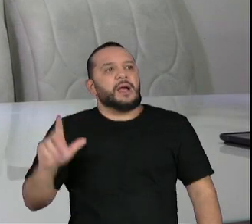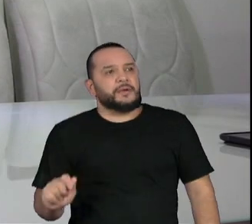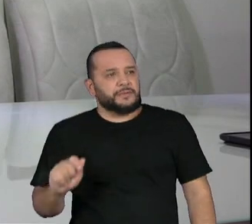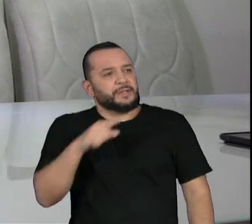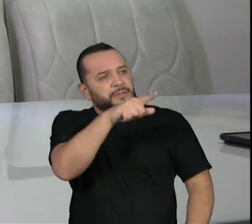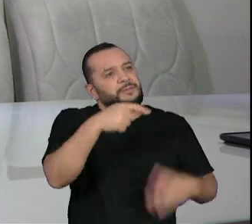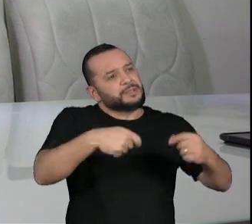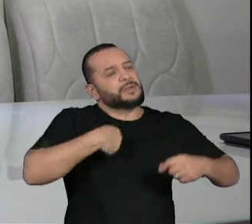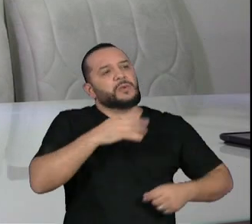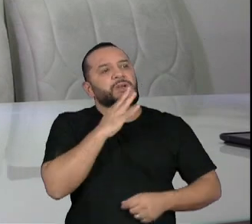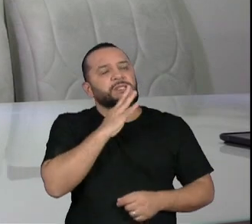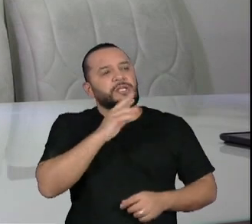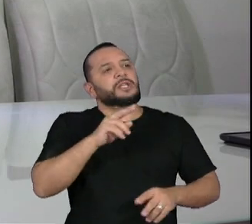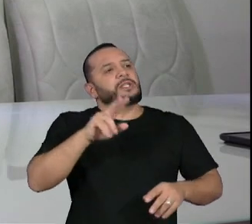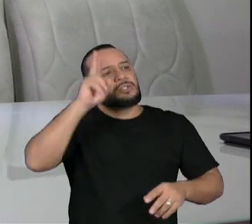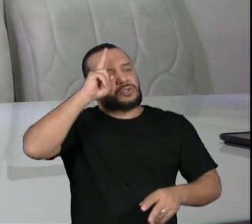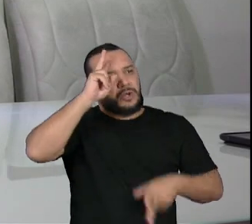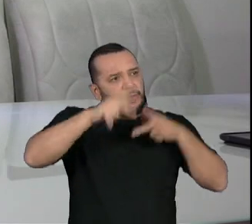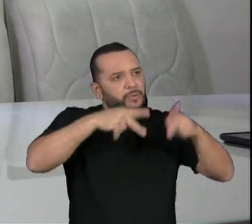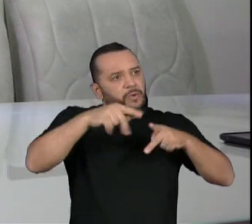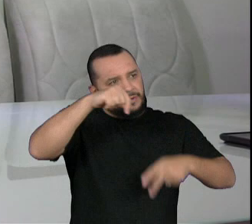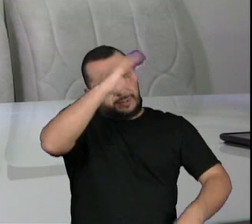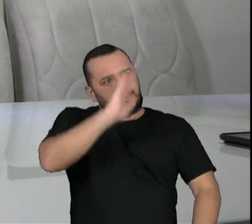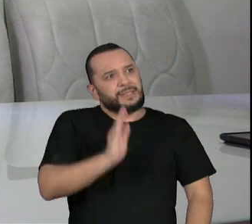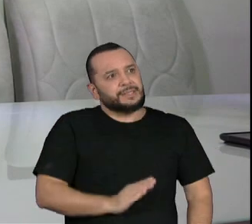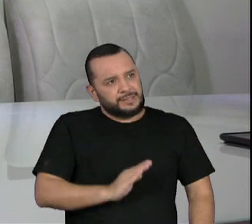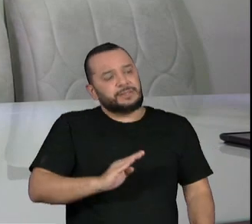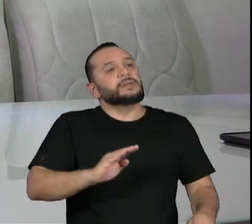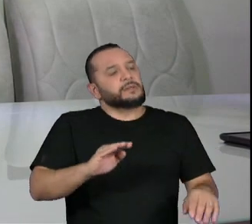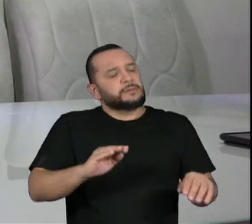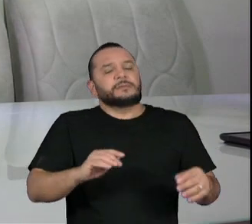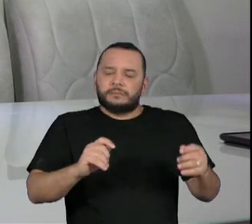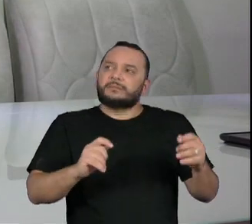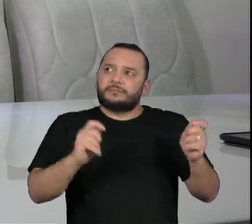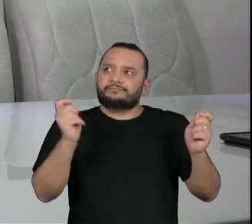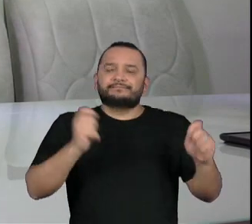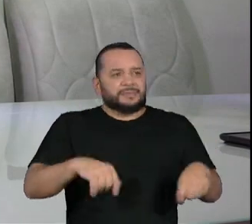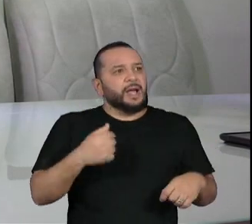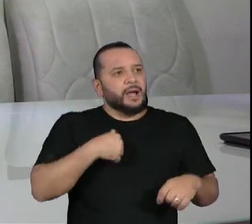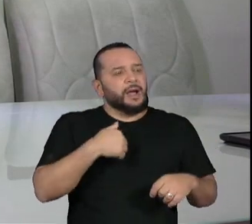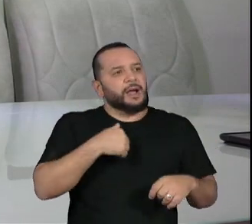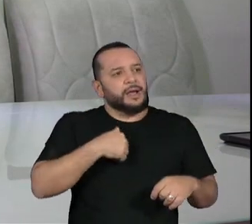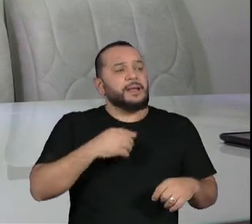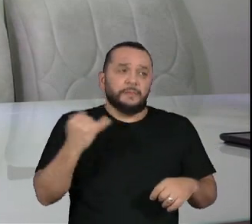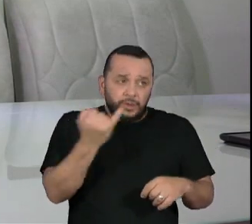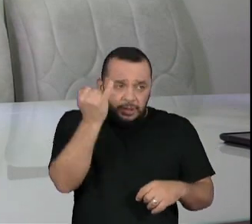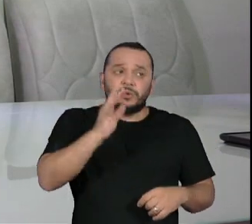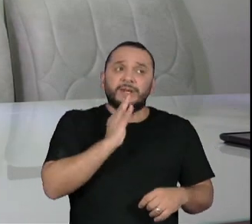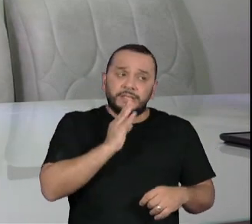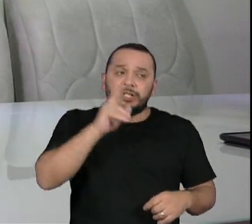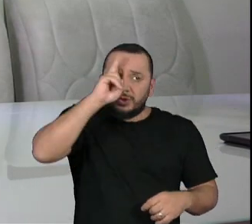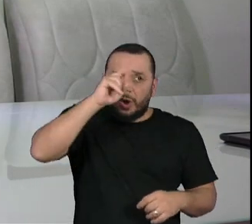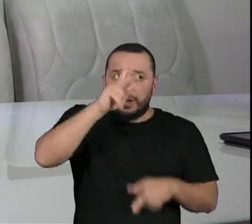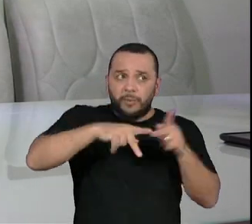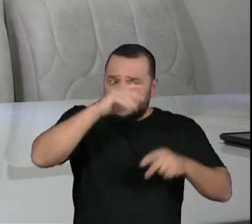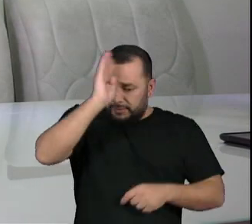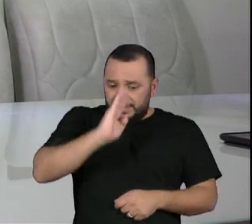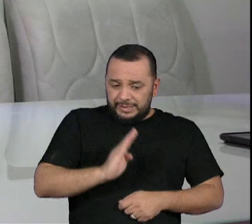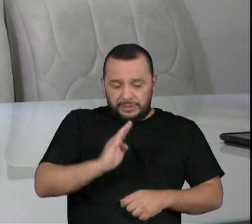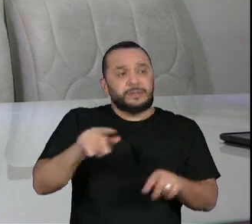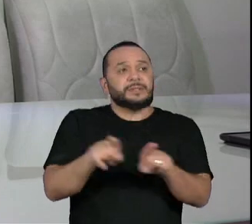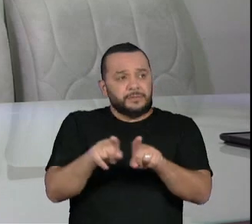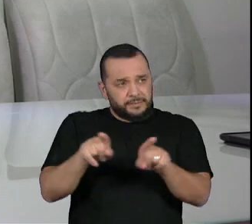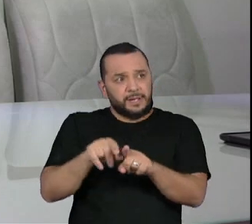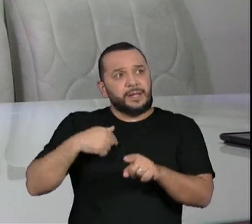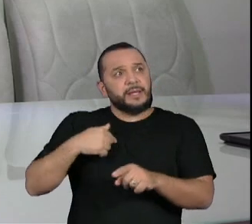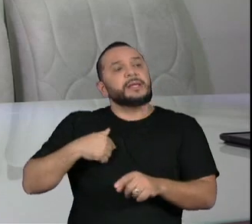história do povo brasileiro, que é importante sim, para você combater qualquer estigma social e todas as situações que as pessoas negras enfrentam